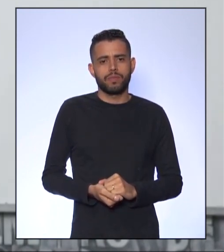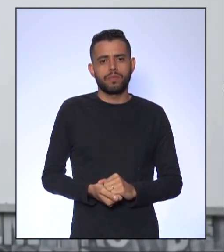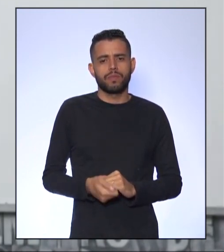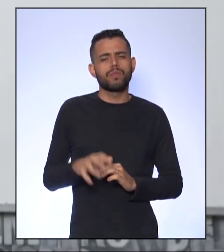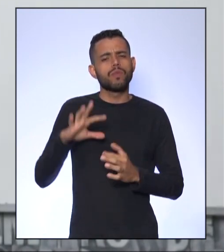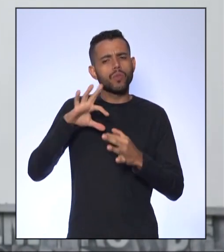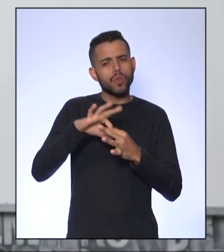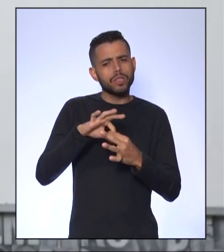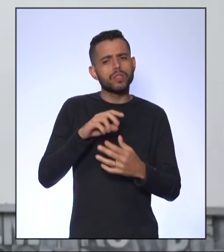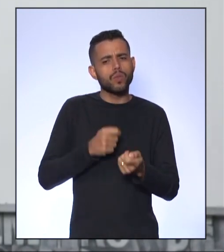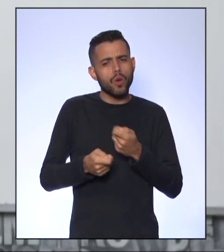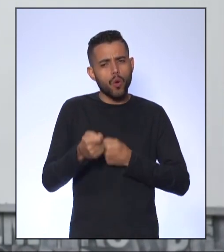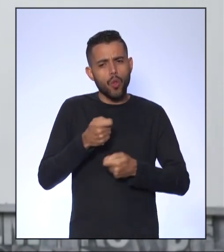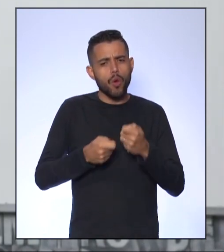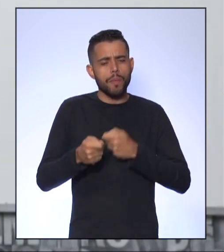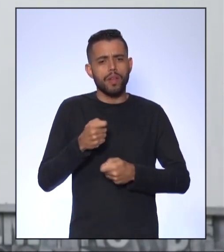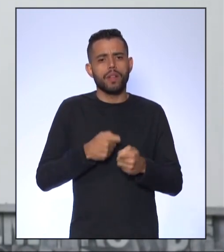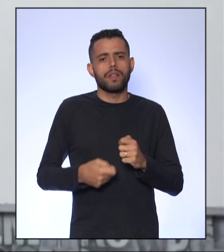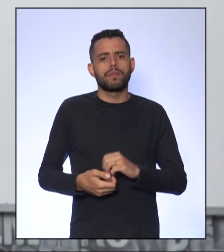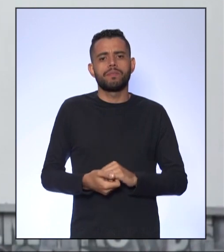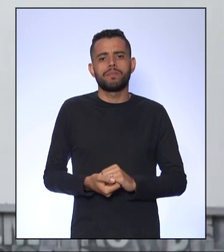econômica.